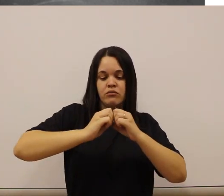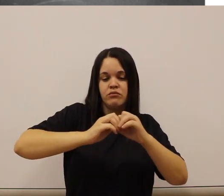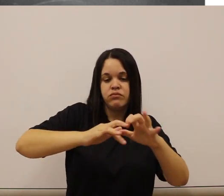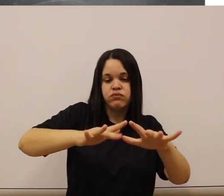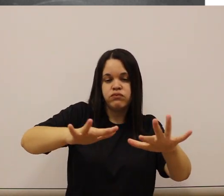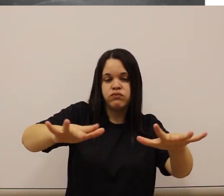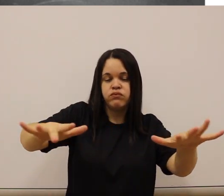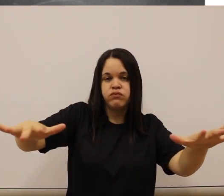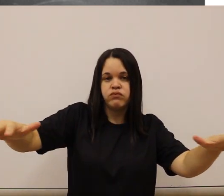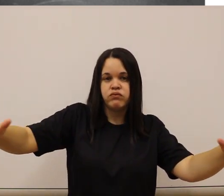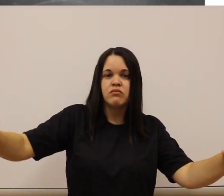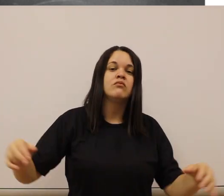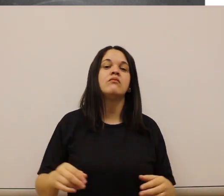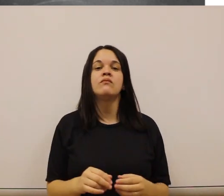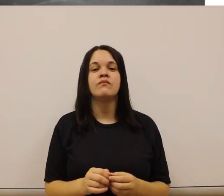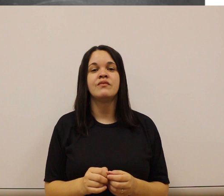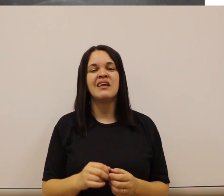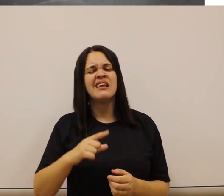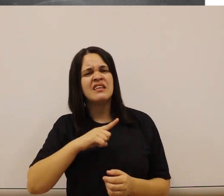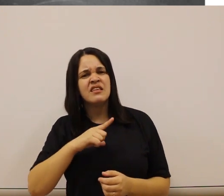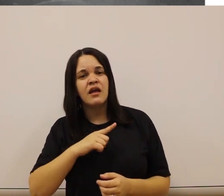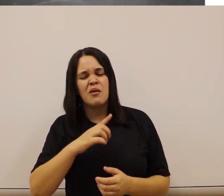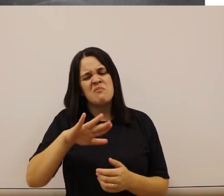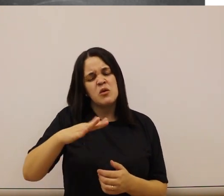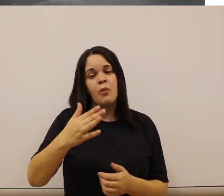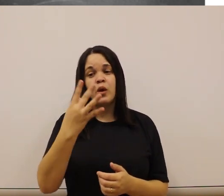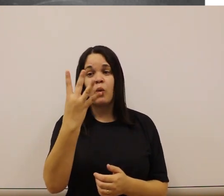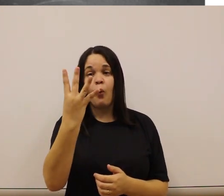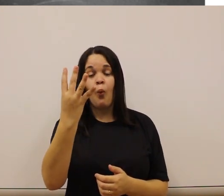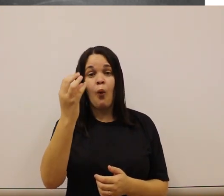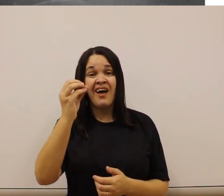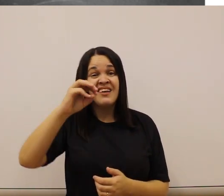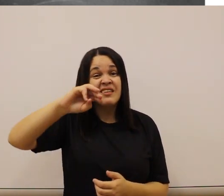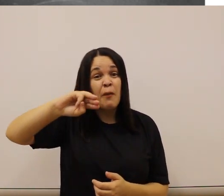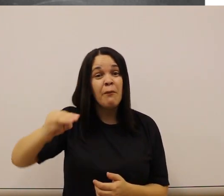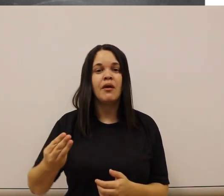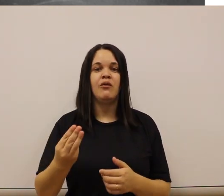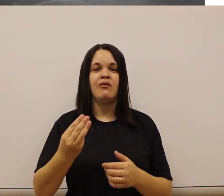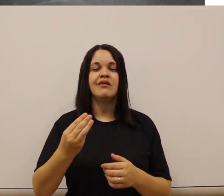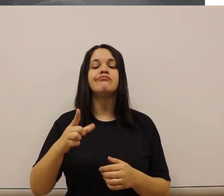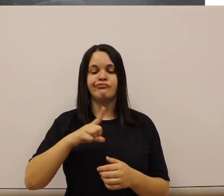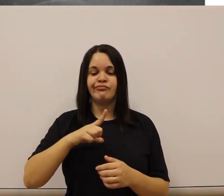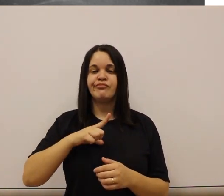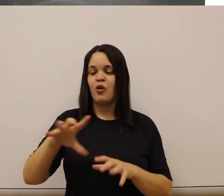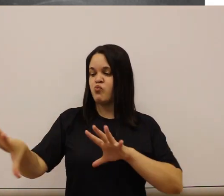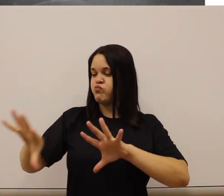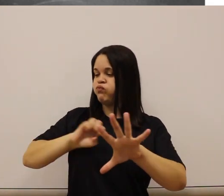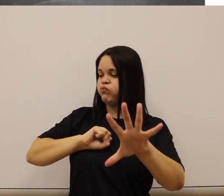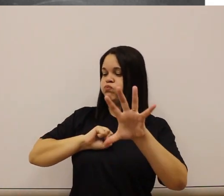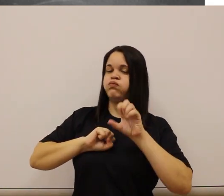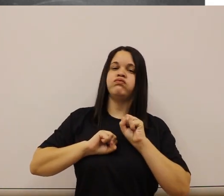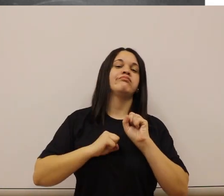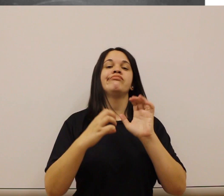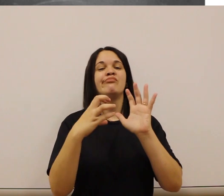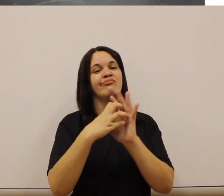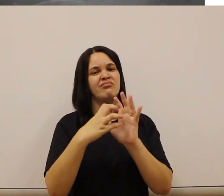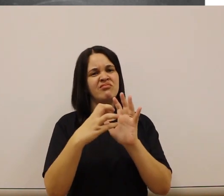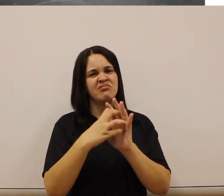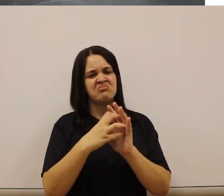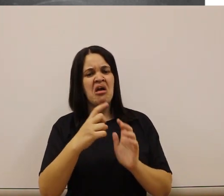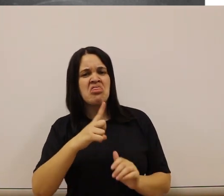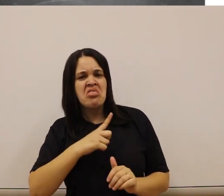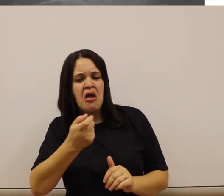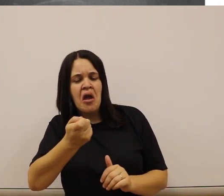1981 e ainda há quase 40 milhões de pessoas infectadas no mundo inteiro, porque ela não tem uma